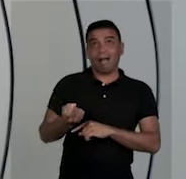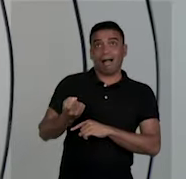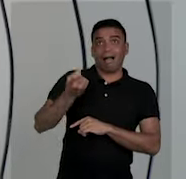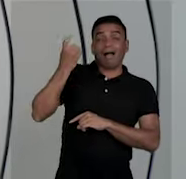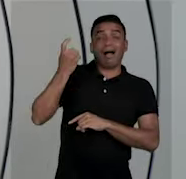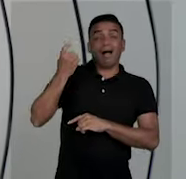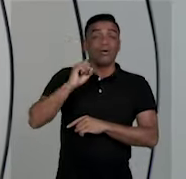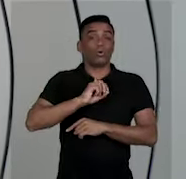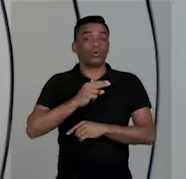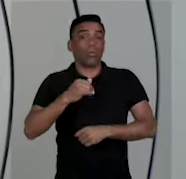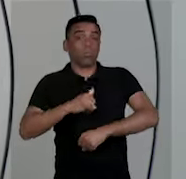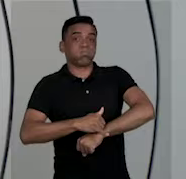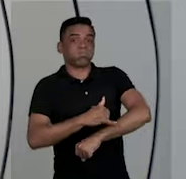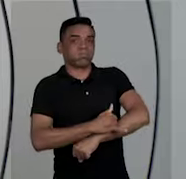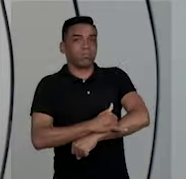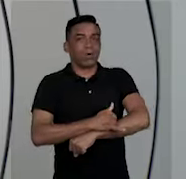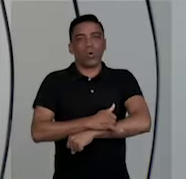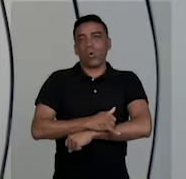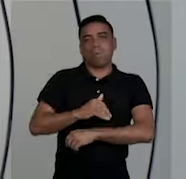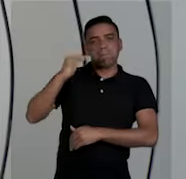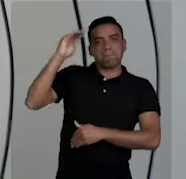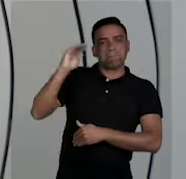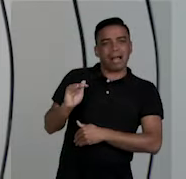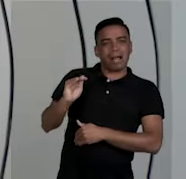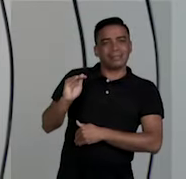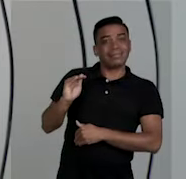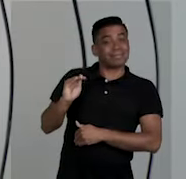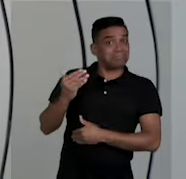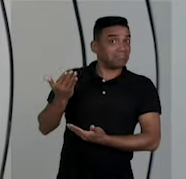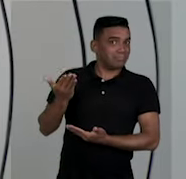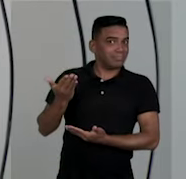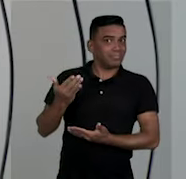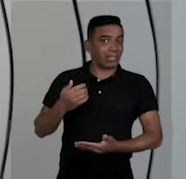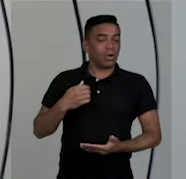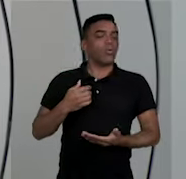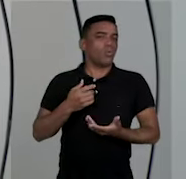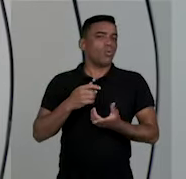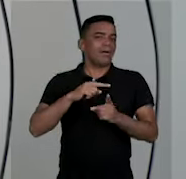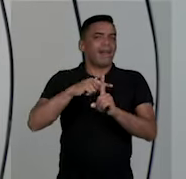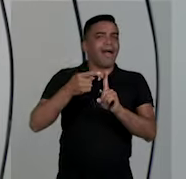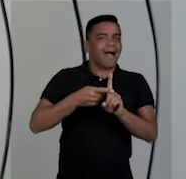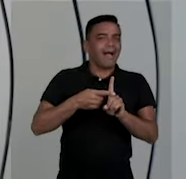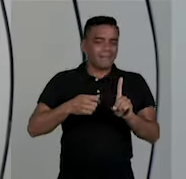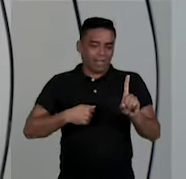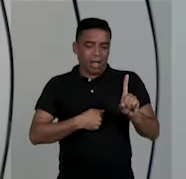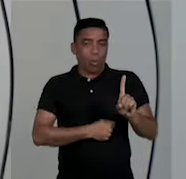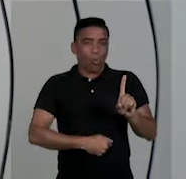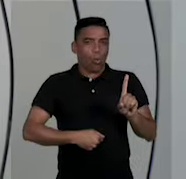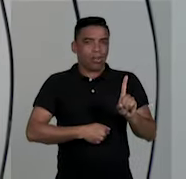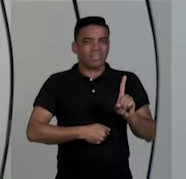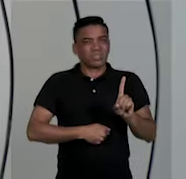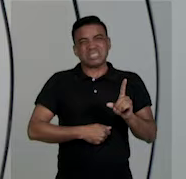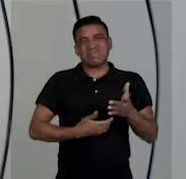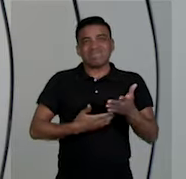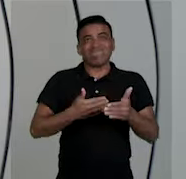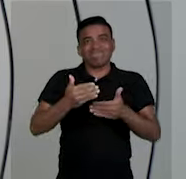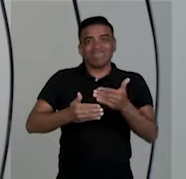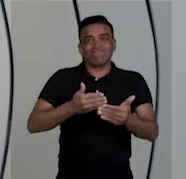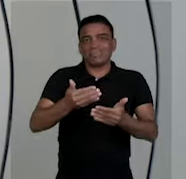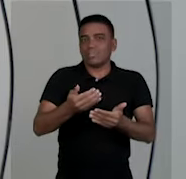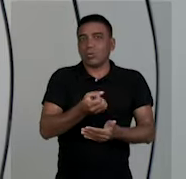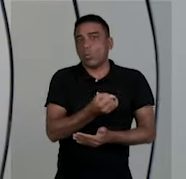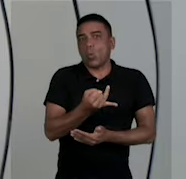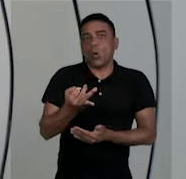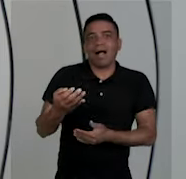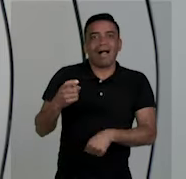mais gordinho, alguém vai ser mais baixo. Então, os ultrassons mais da frente, eles não são tão fidedignos para a gente dizer quanto